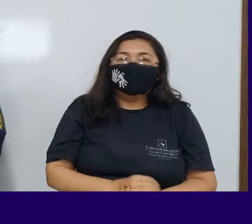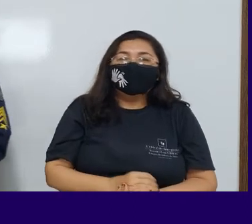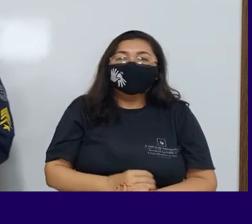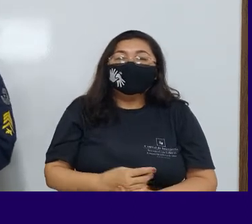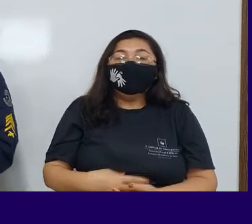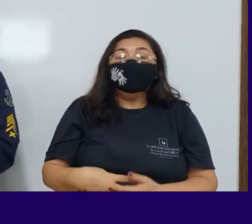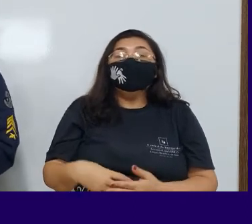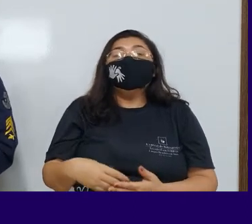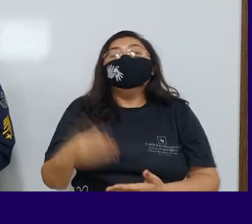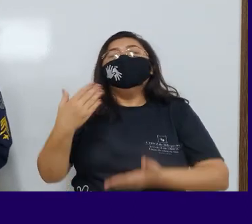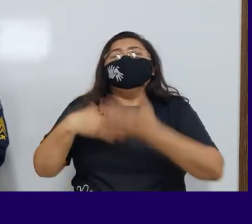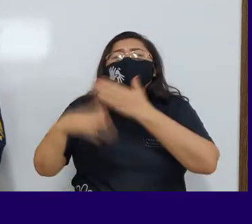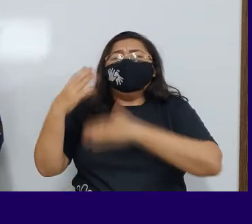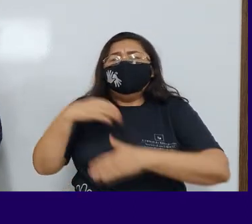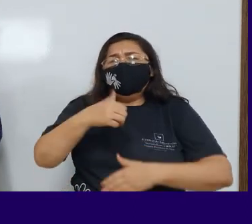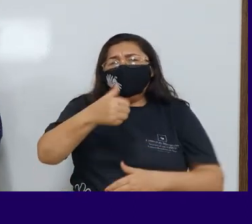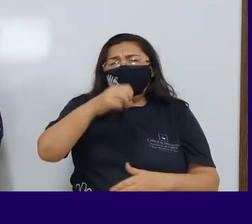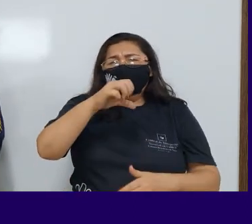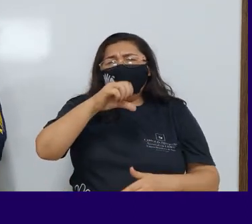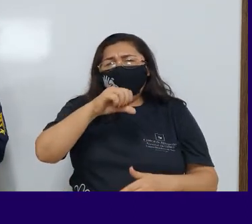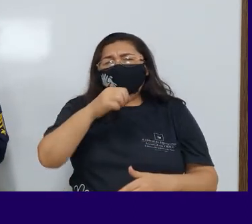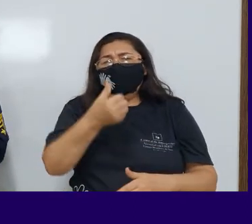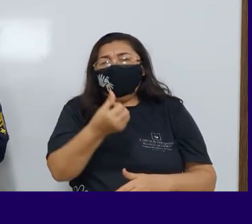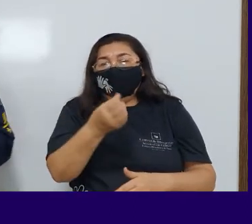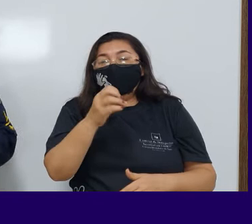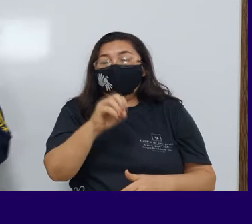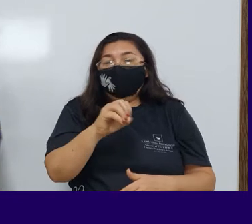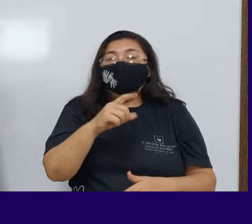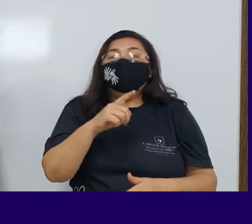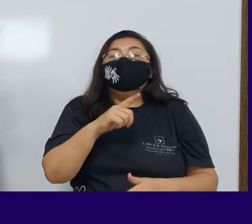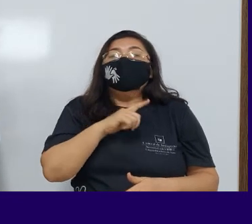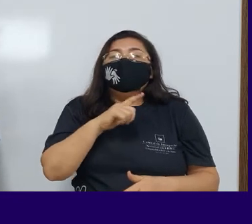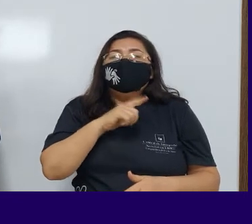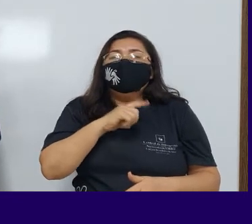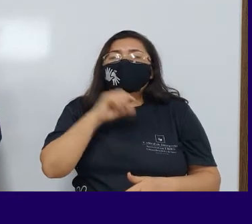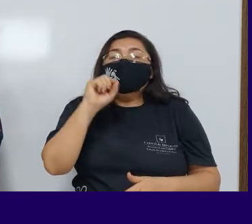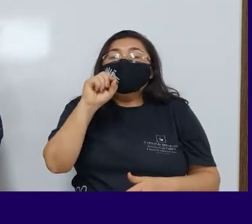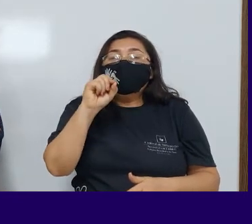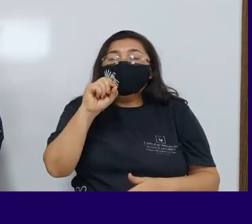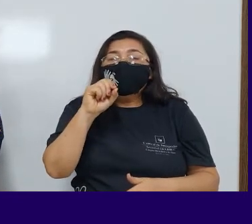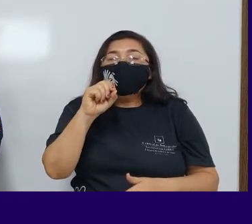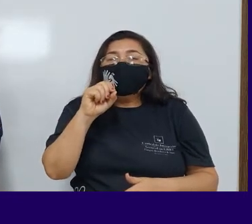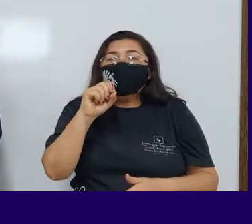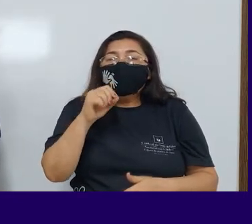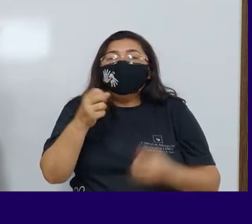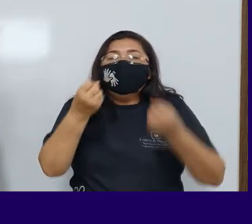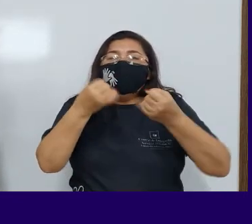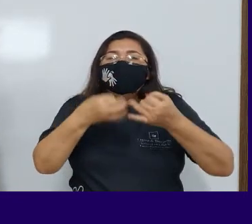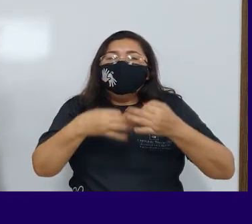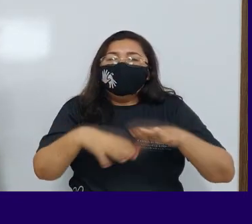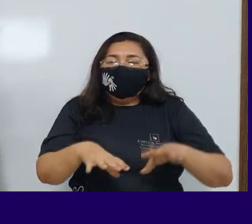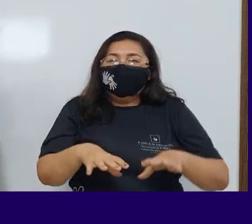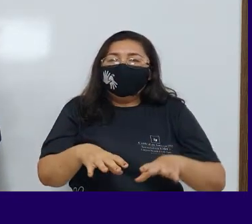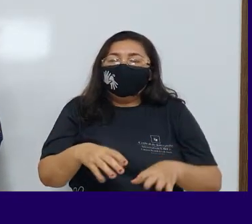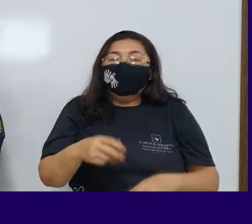relatórios científicos que relacionaram o cigarro ao adoecimento dos fumantes. E hoje